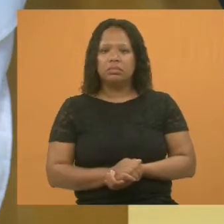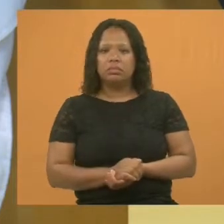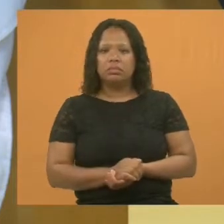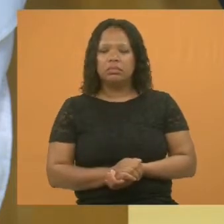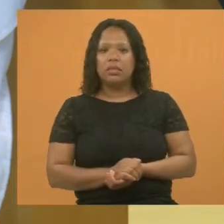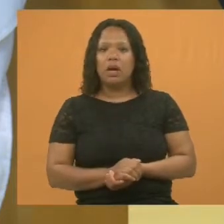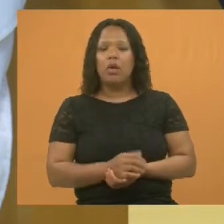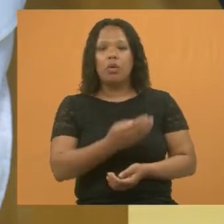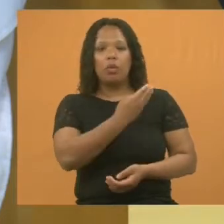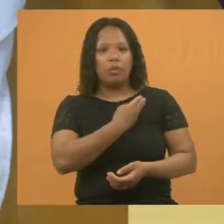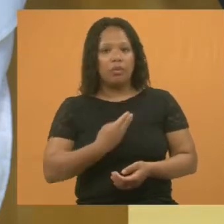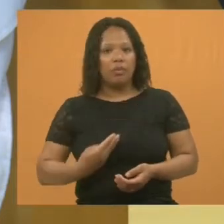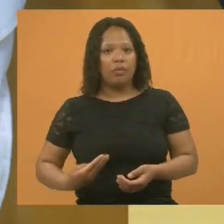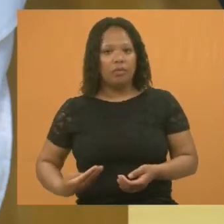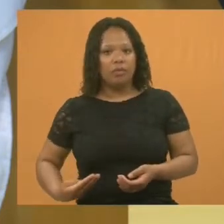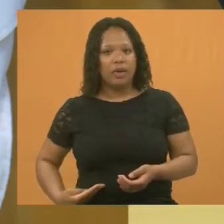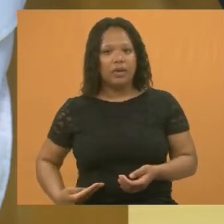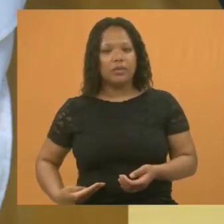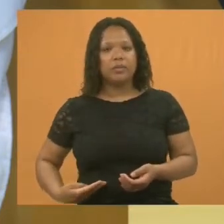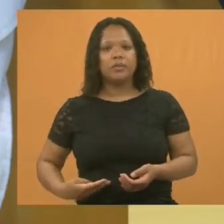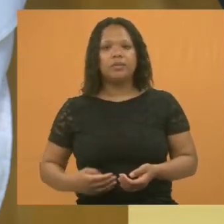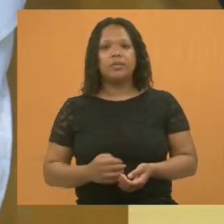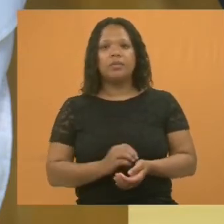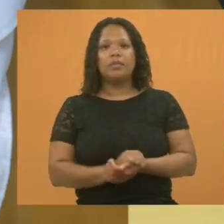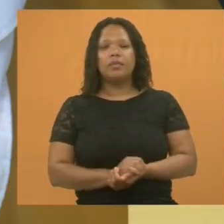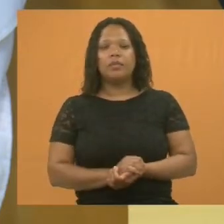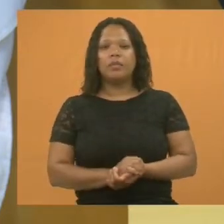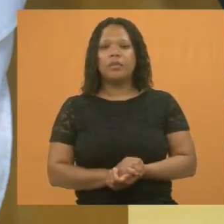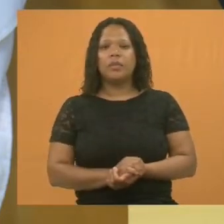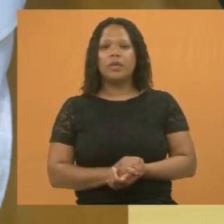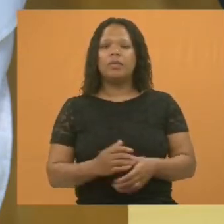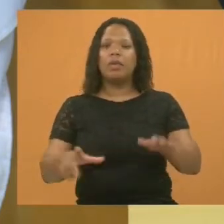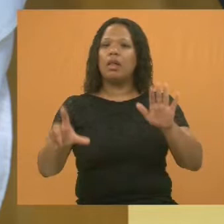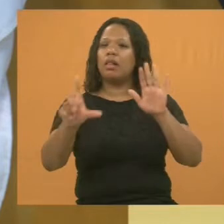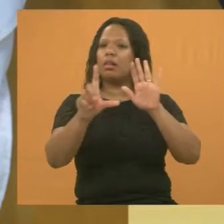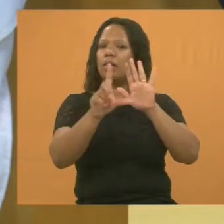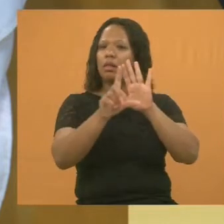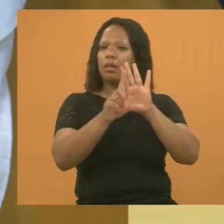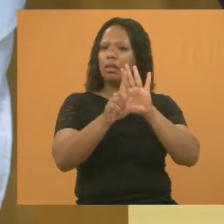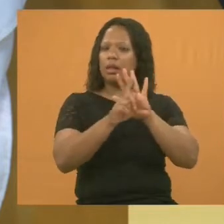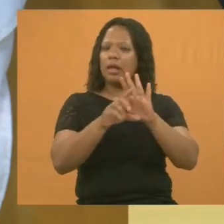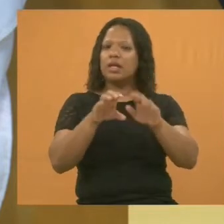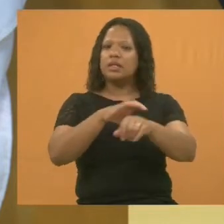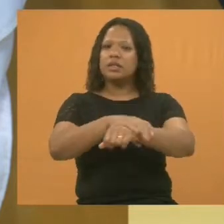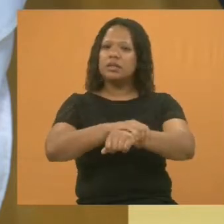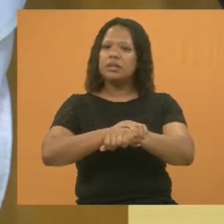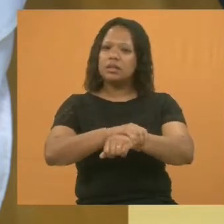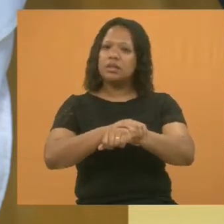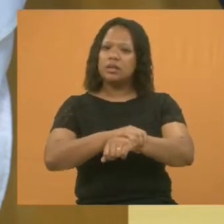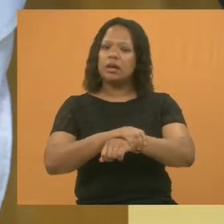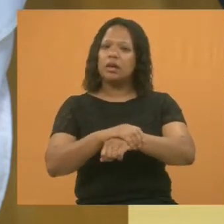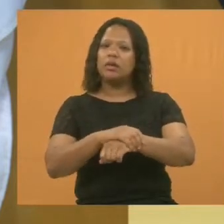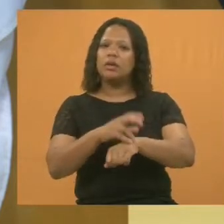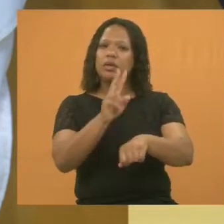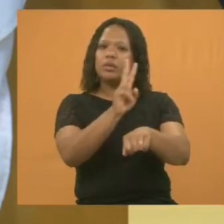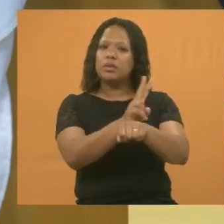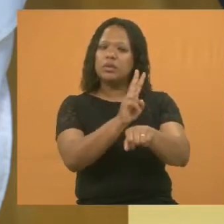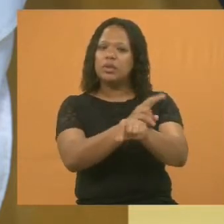que o governo federal promulgou a Lei de Segurança Pública e Defesa